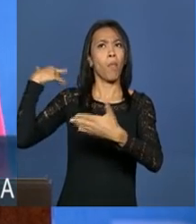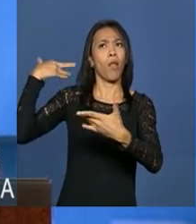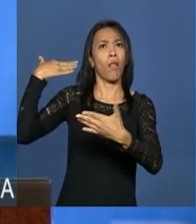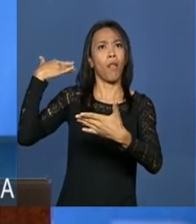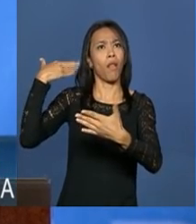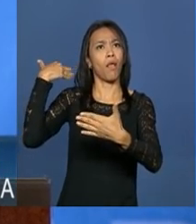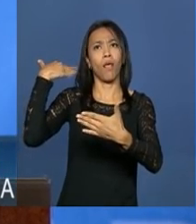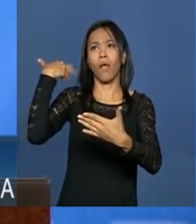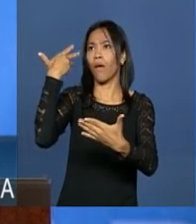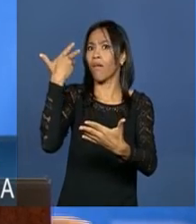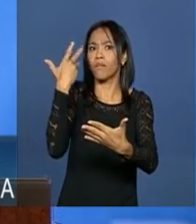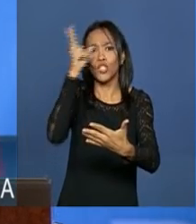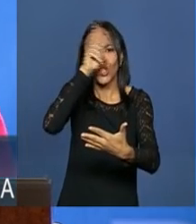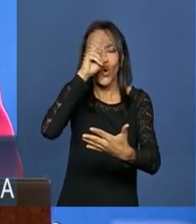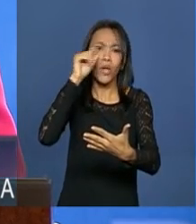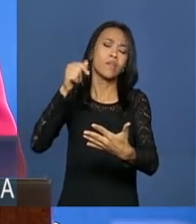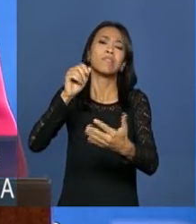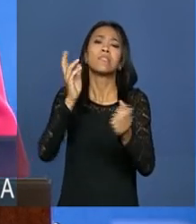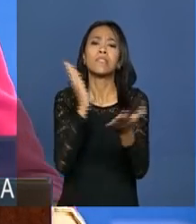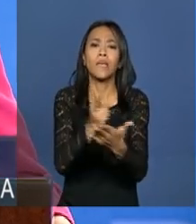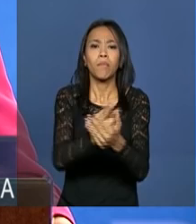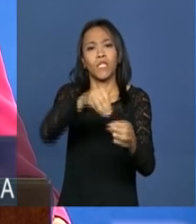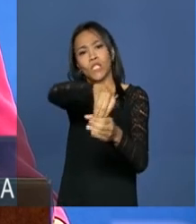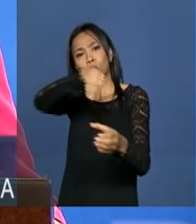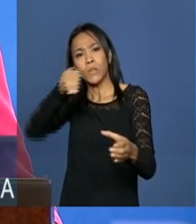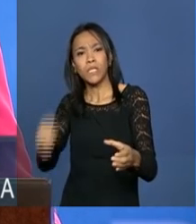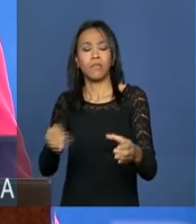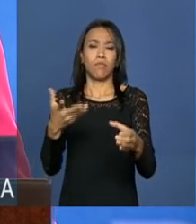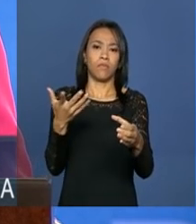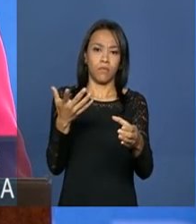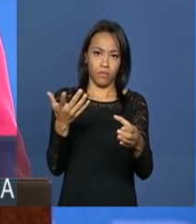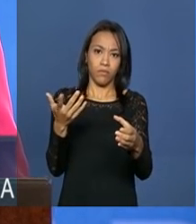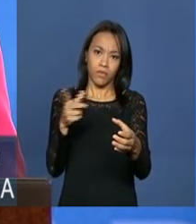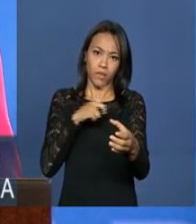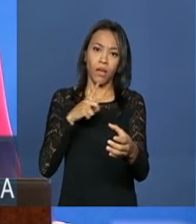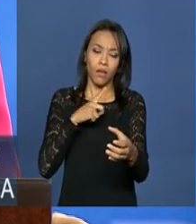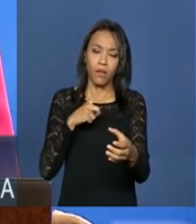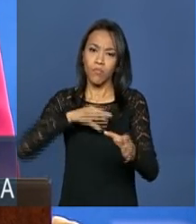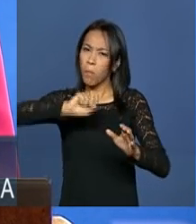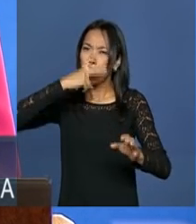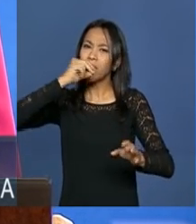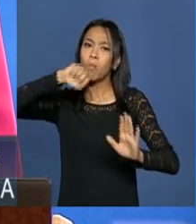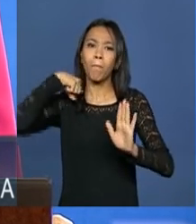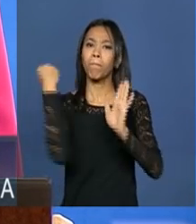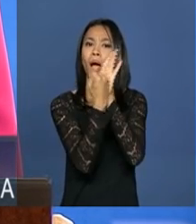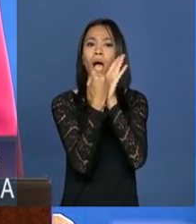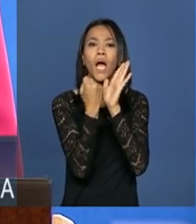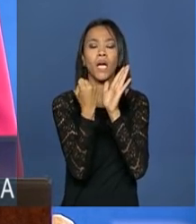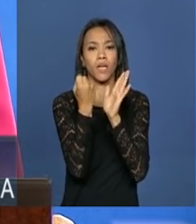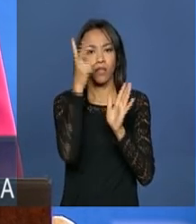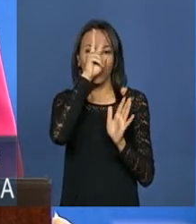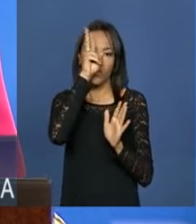pela exclusão, um país que nós sabemos tem a marca indelével na